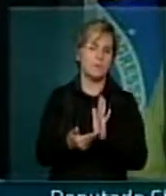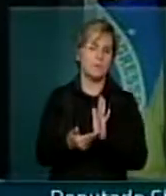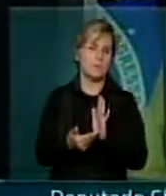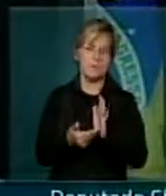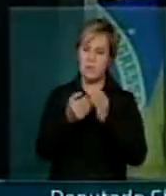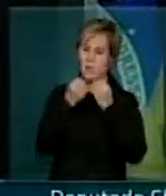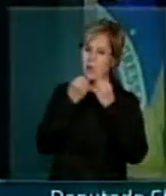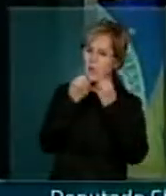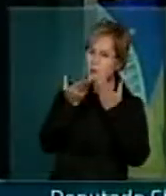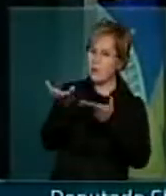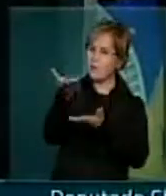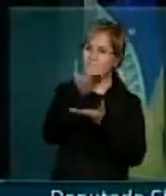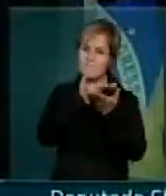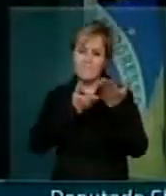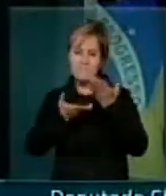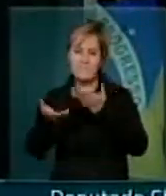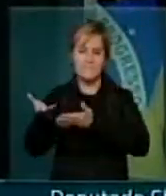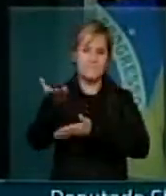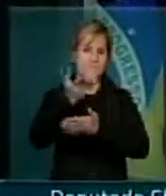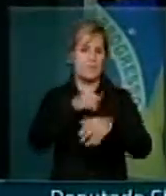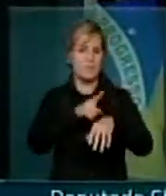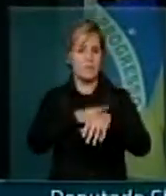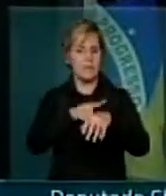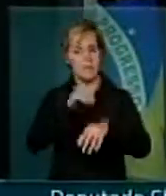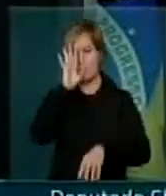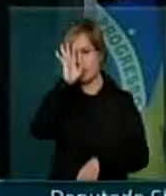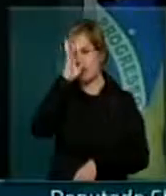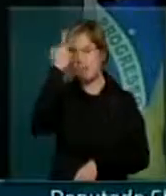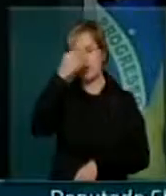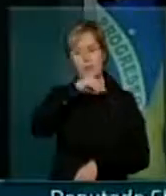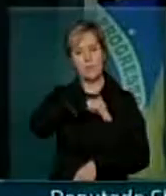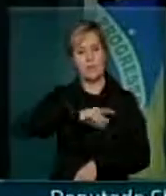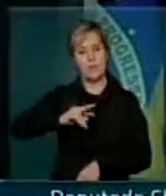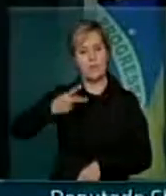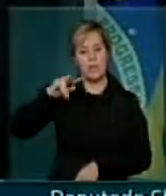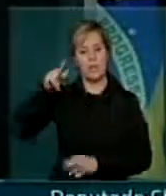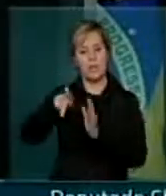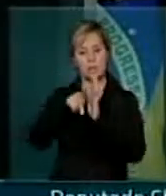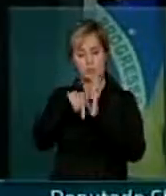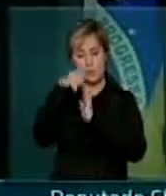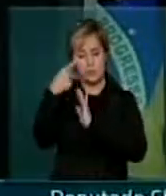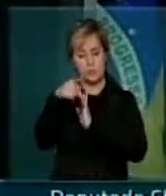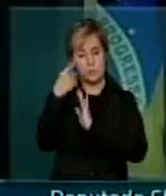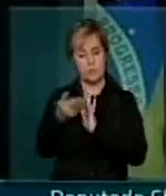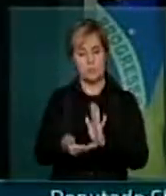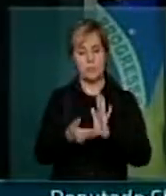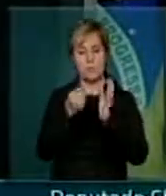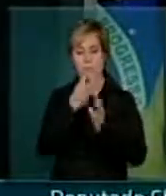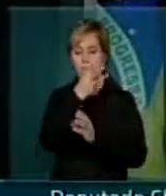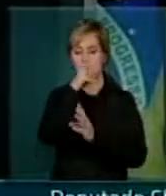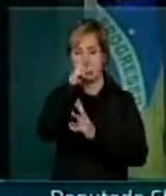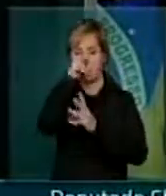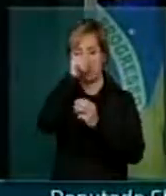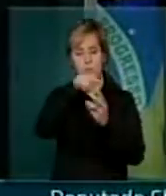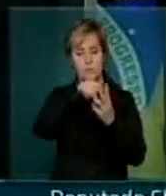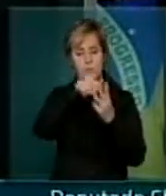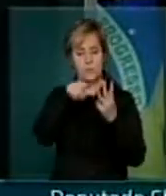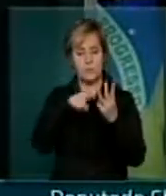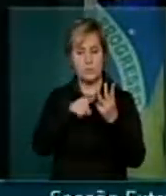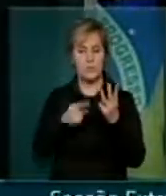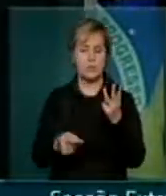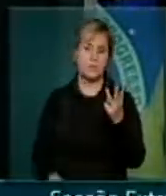generosos e prestimosos quando definimos reajustes para a cúpula dos três poderes,